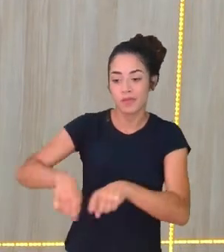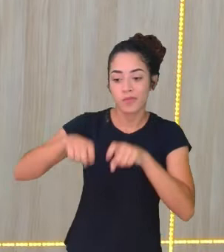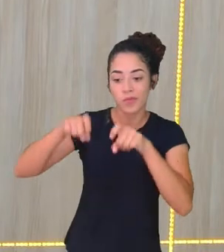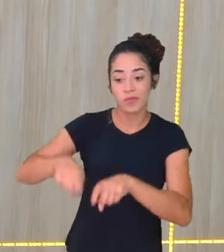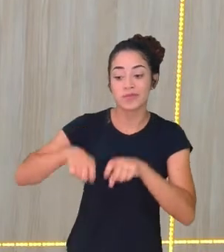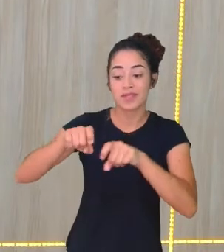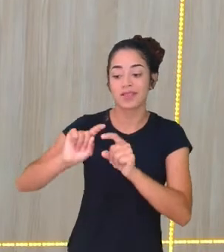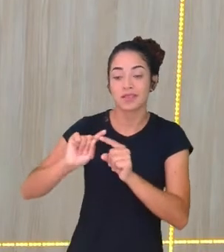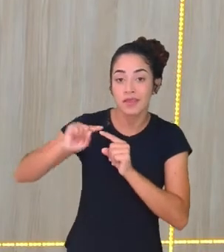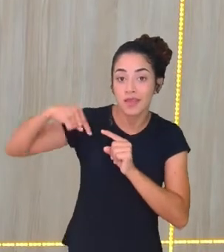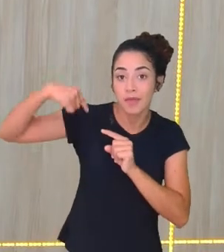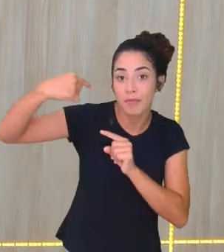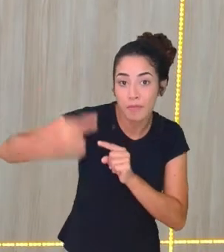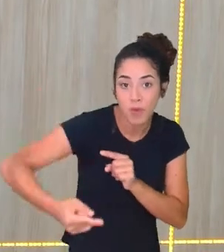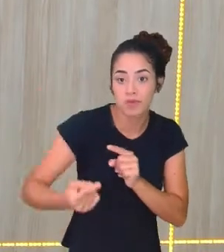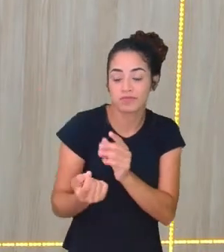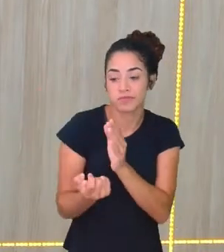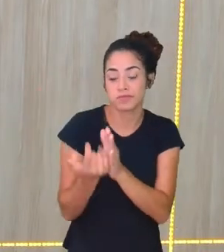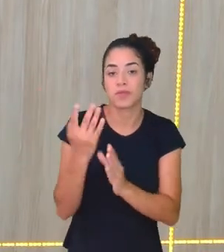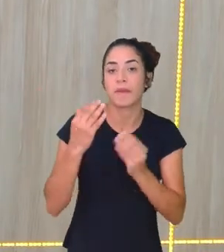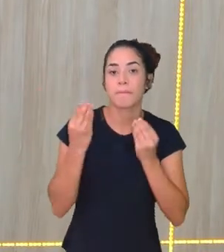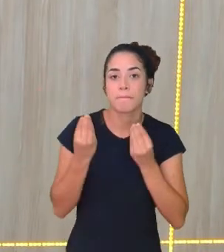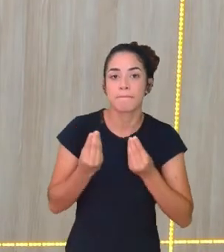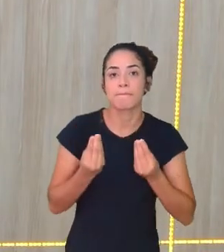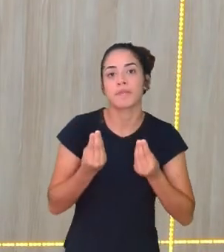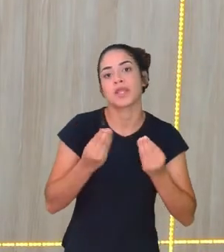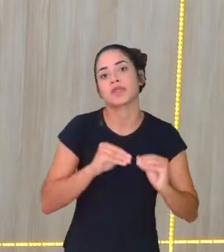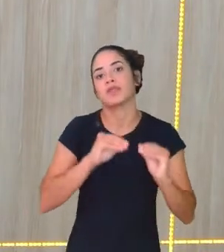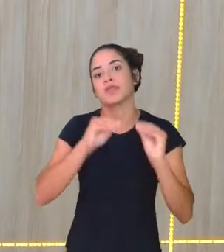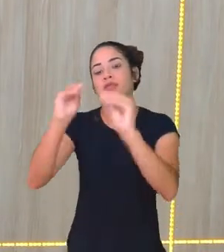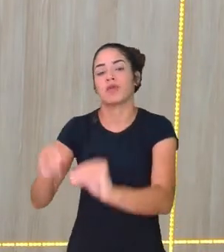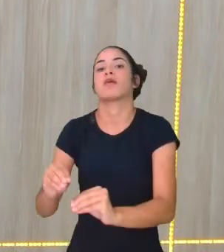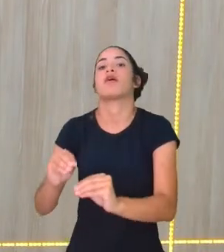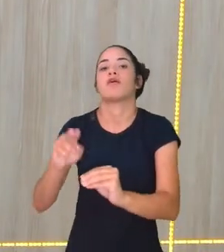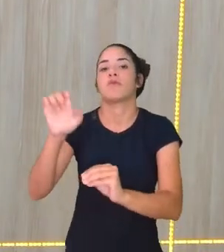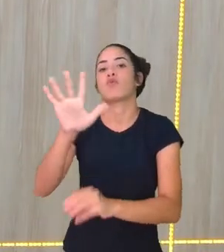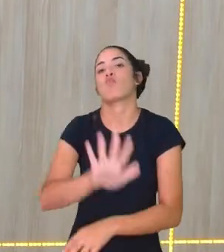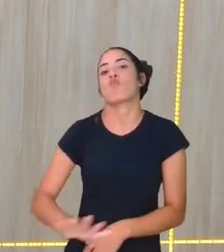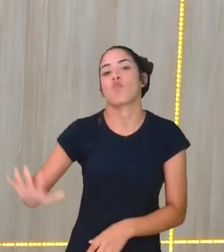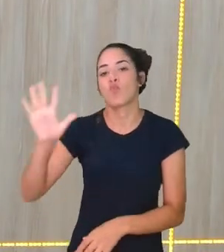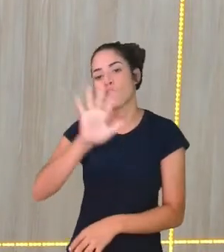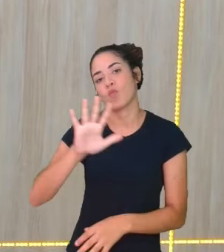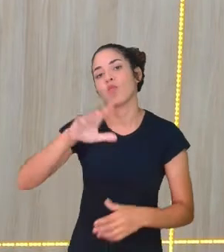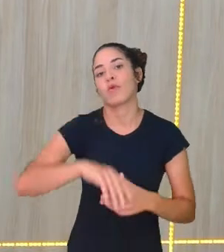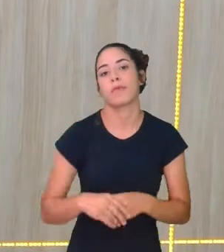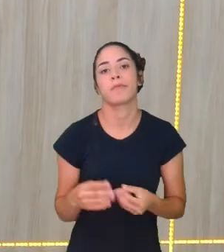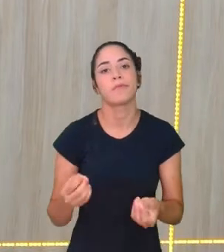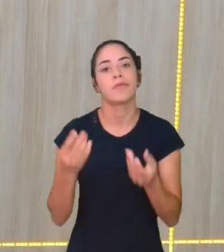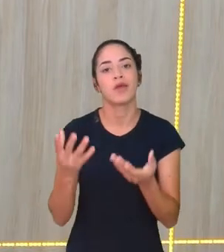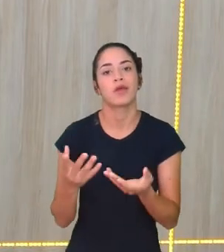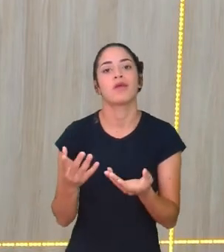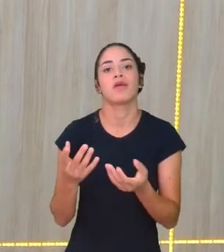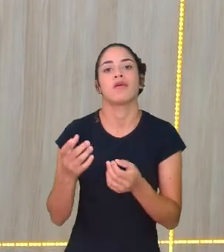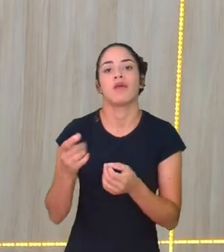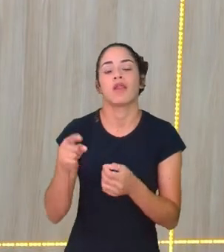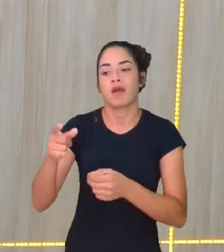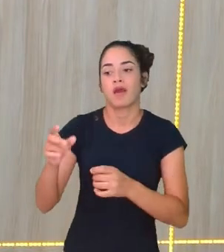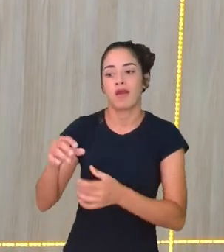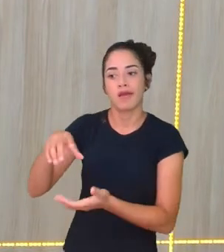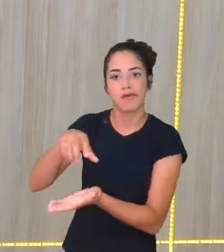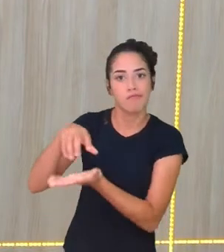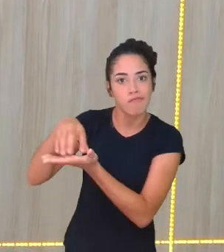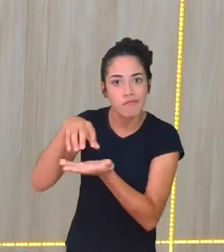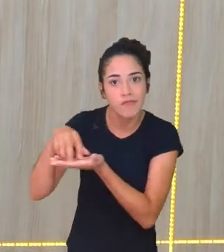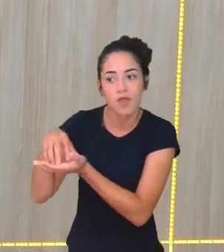produzido para ser enviado né o açúcar para a Europa né para abastecer o mercado